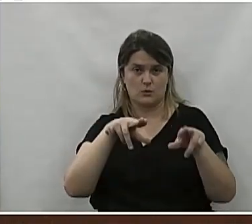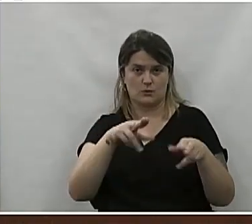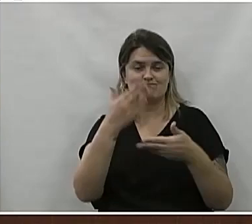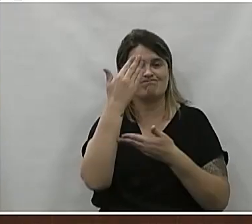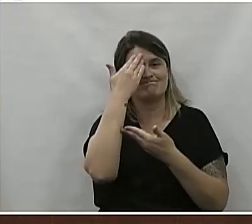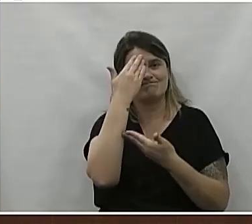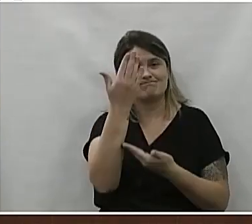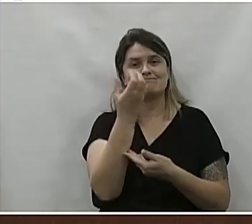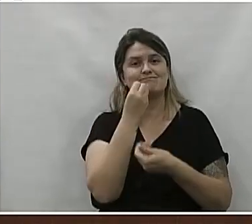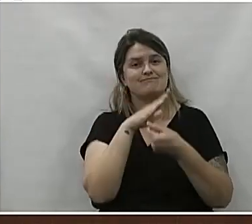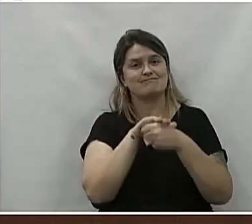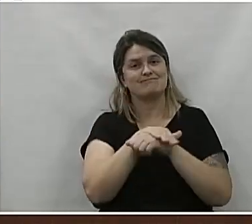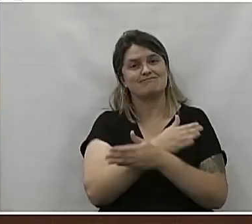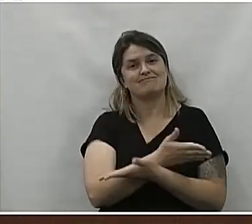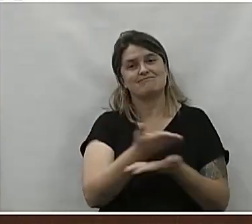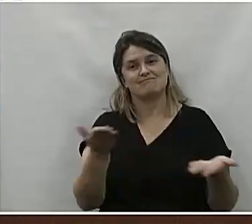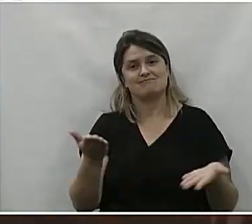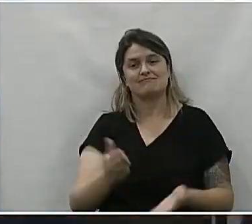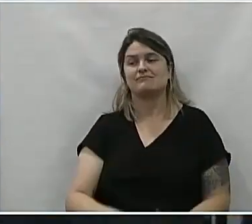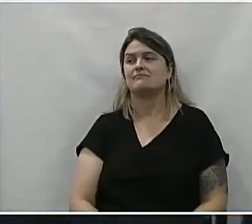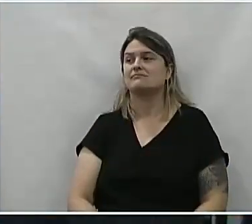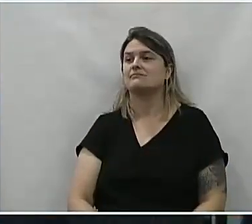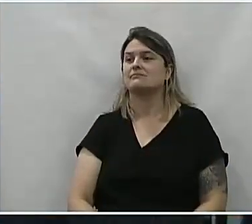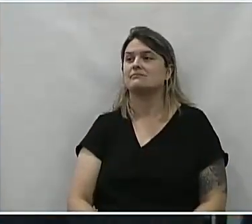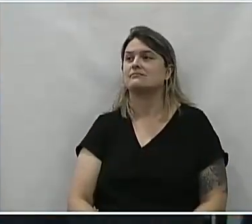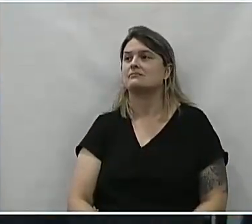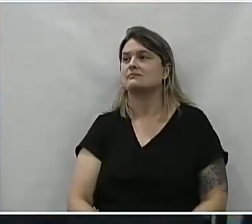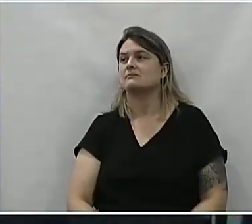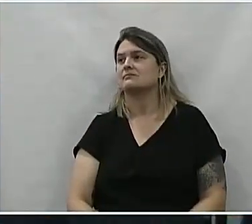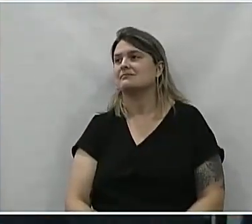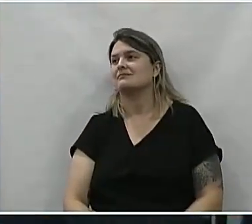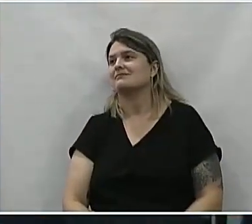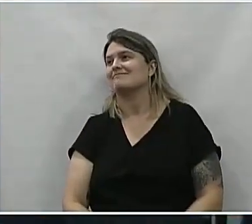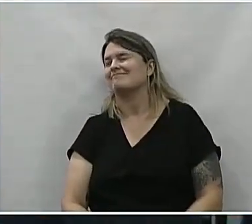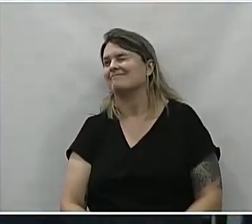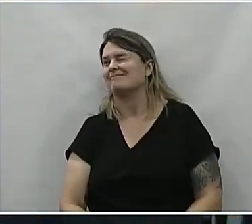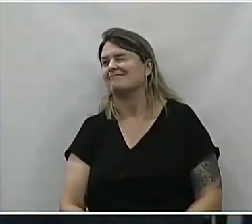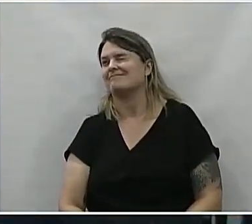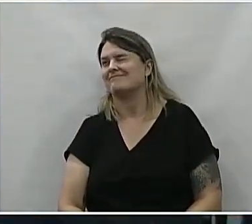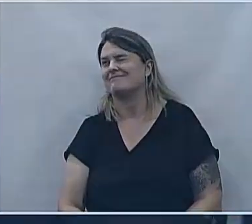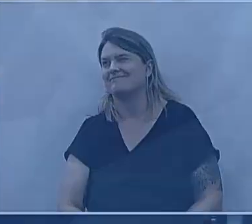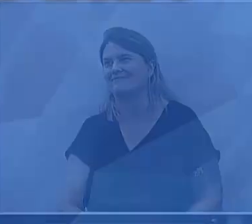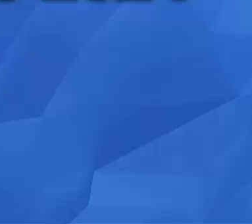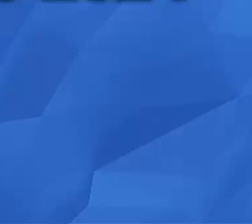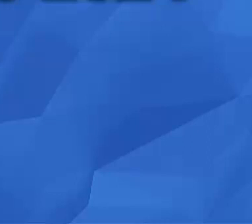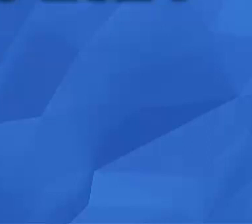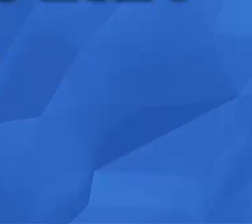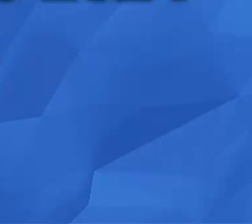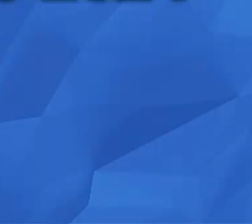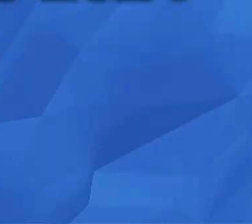Muito obrigado E uma boa noite A todos O que é isso? O que é isso? O que